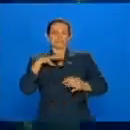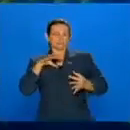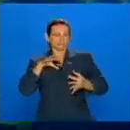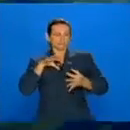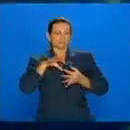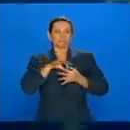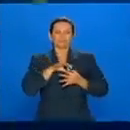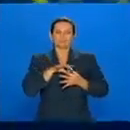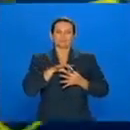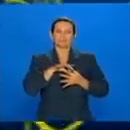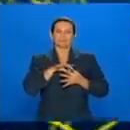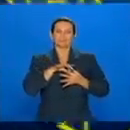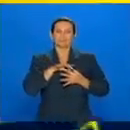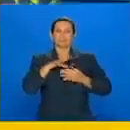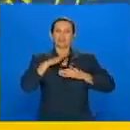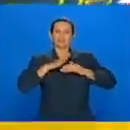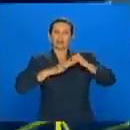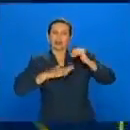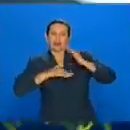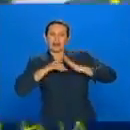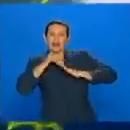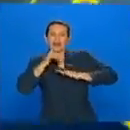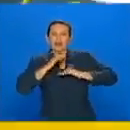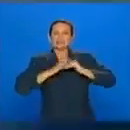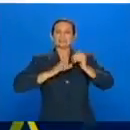dita.